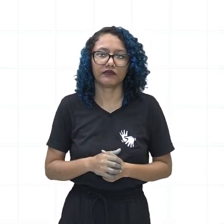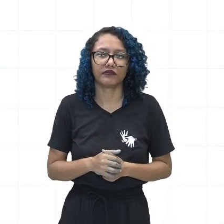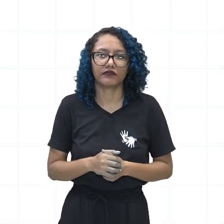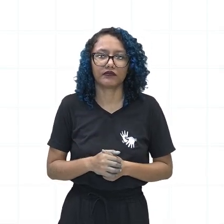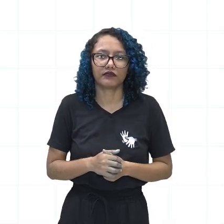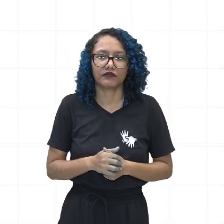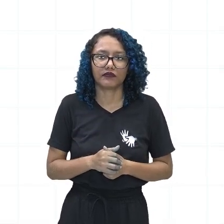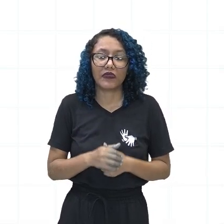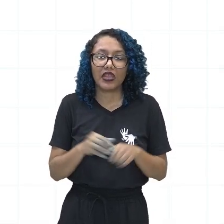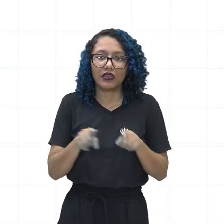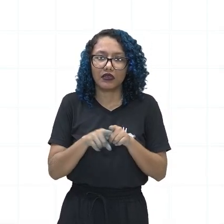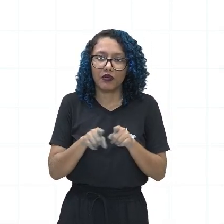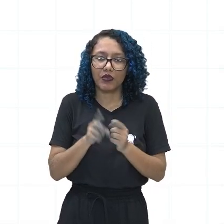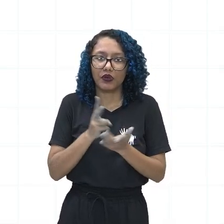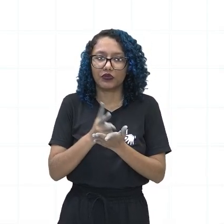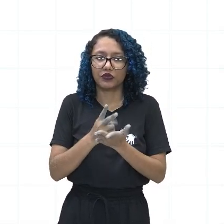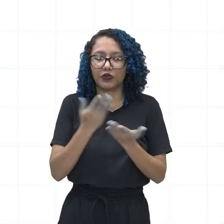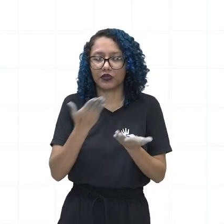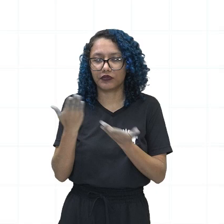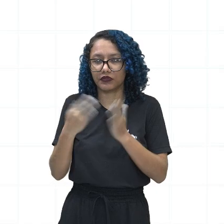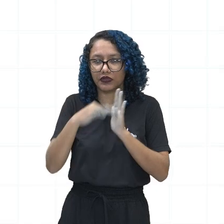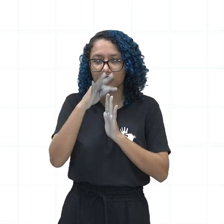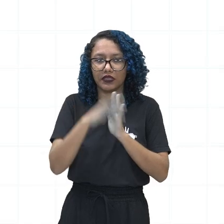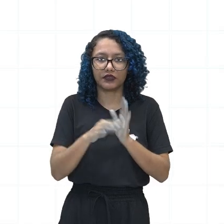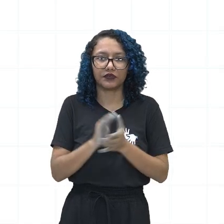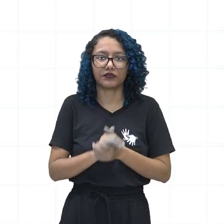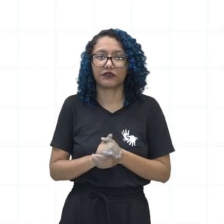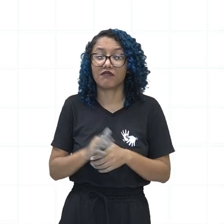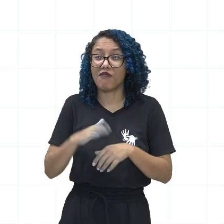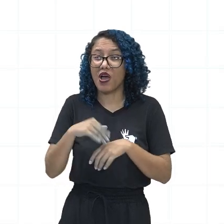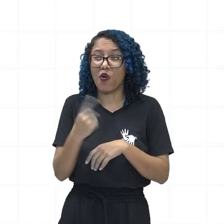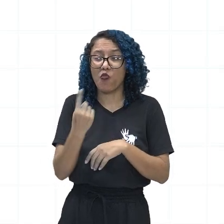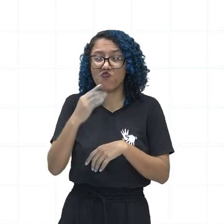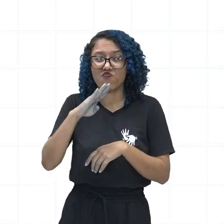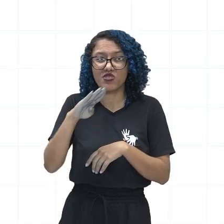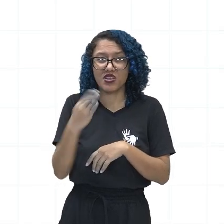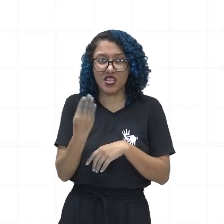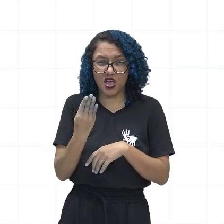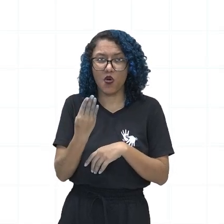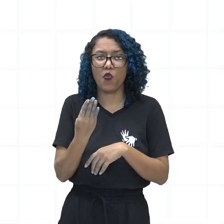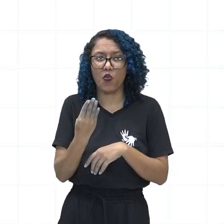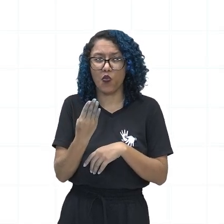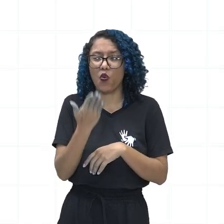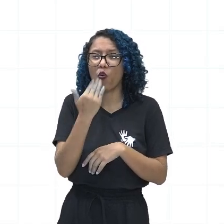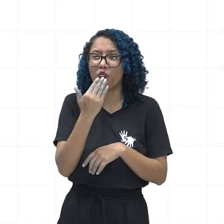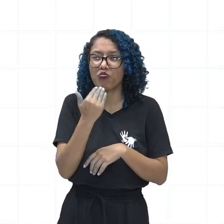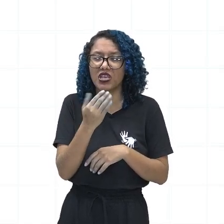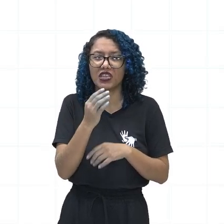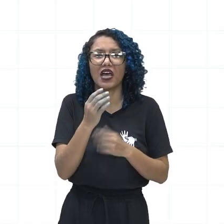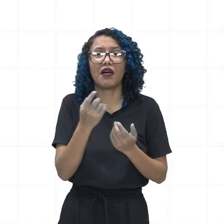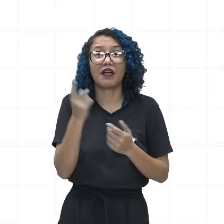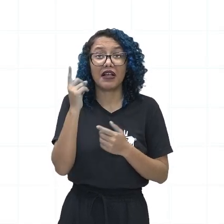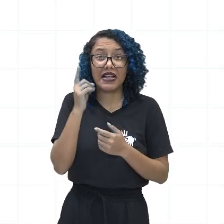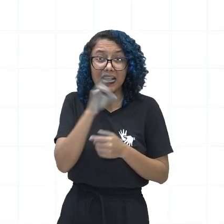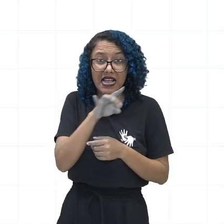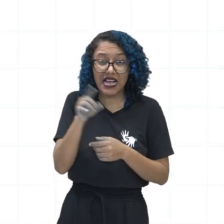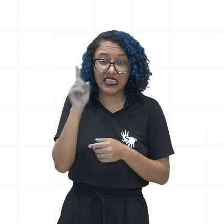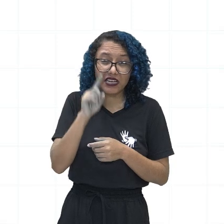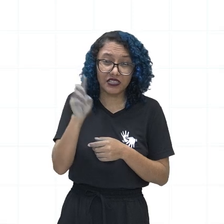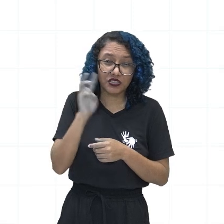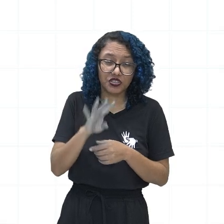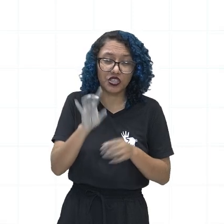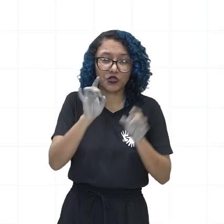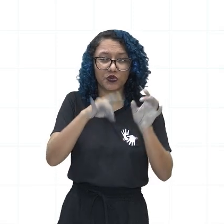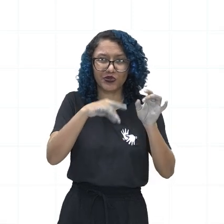no texto que mais de 1 bilhão de refeições foram jogadas fora por dia no ano